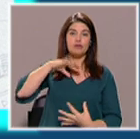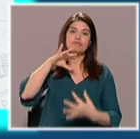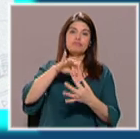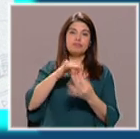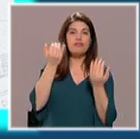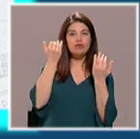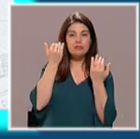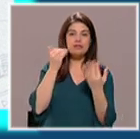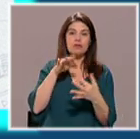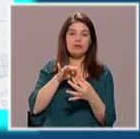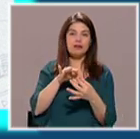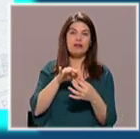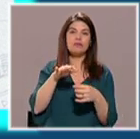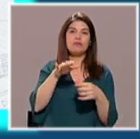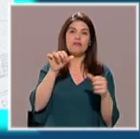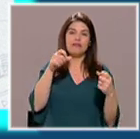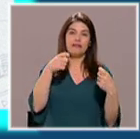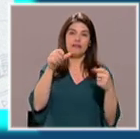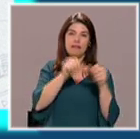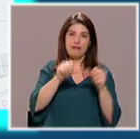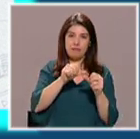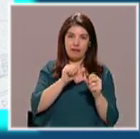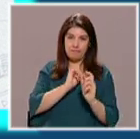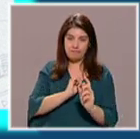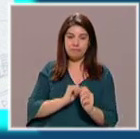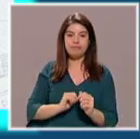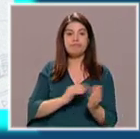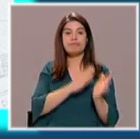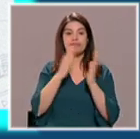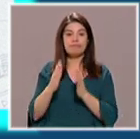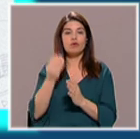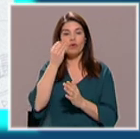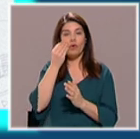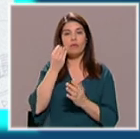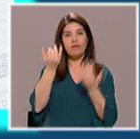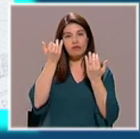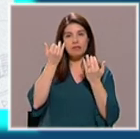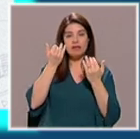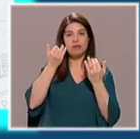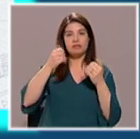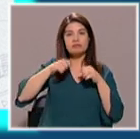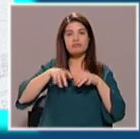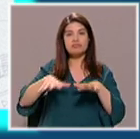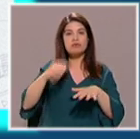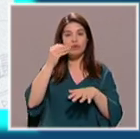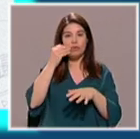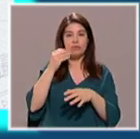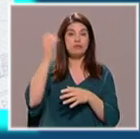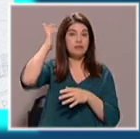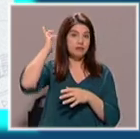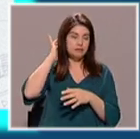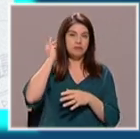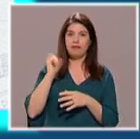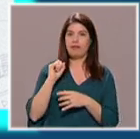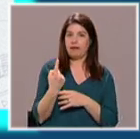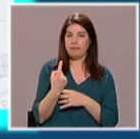hormonal. Relativamente à transmissão da mensagem, no sistema nervoso a mensagem nervosa é rápida, o que explica